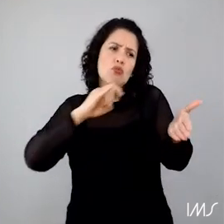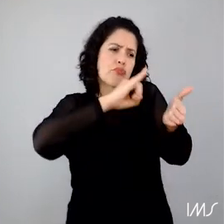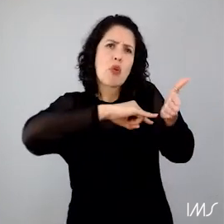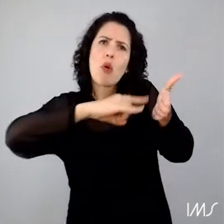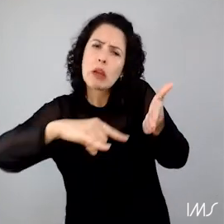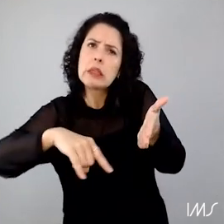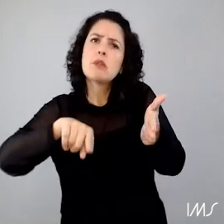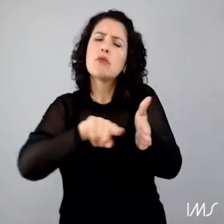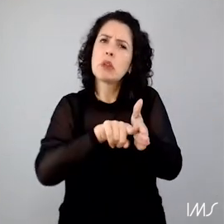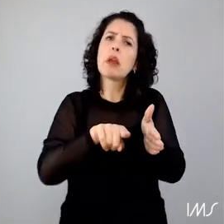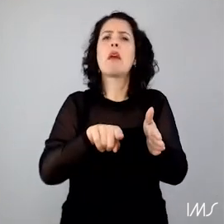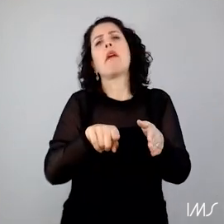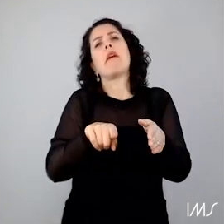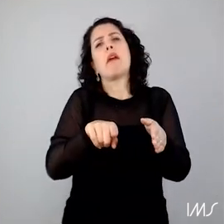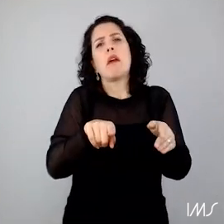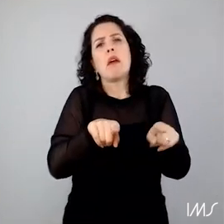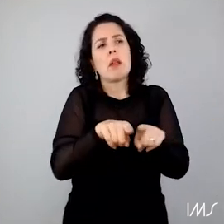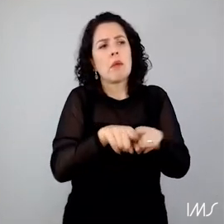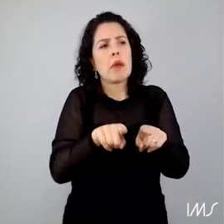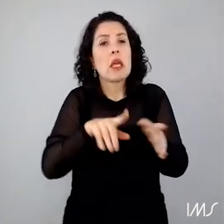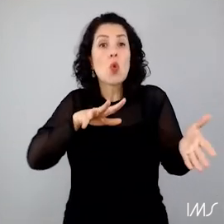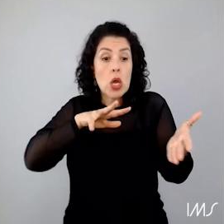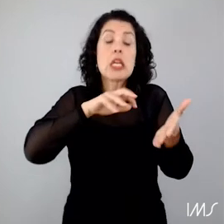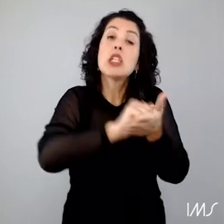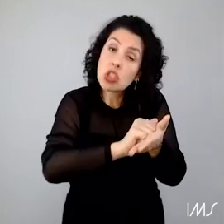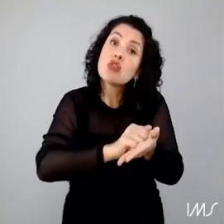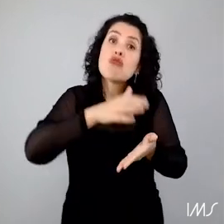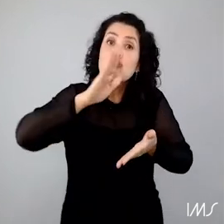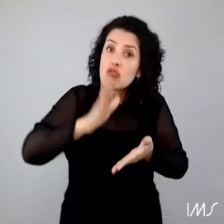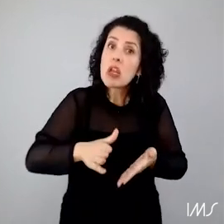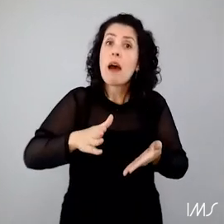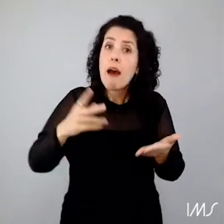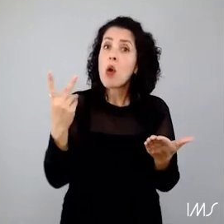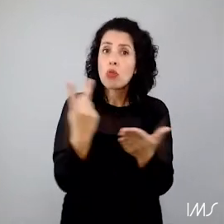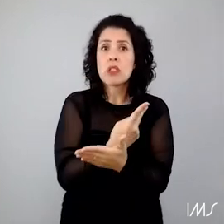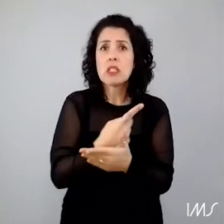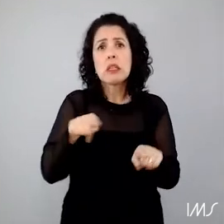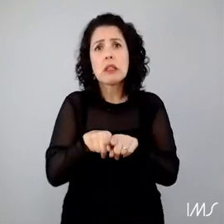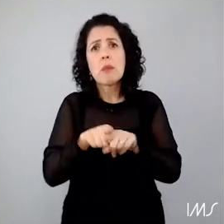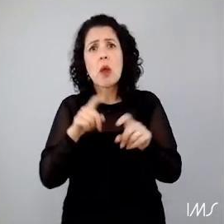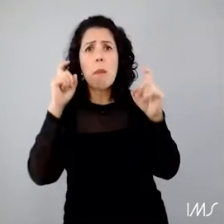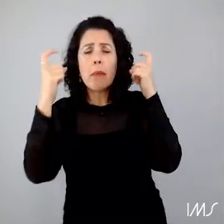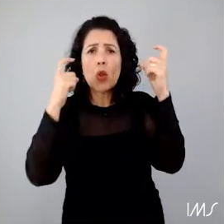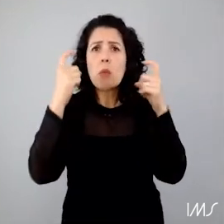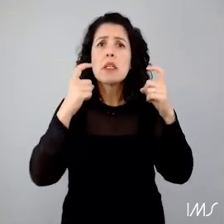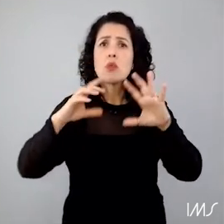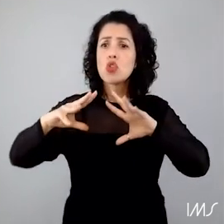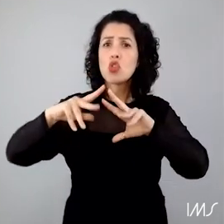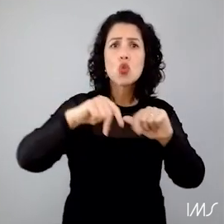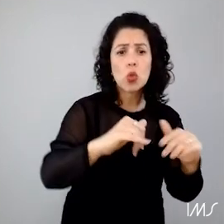preocupação institucional, como Boris mencionou, e ele passou por um processo de construção de